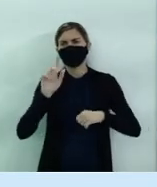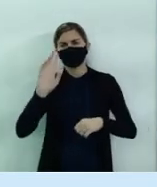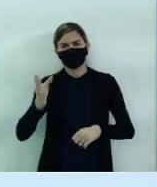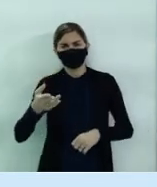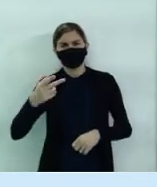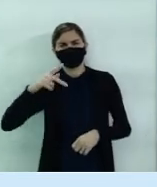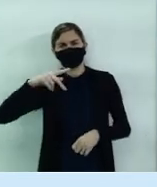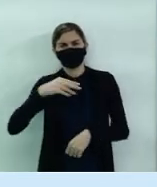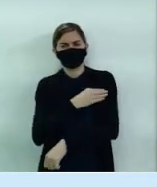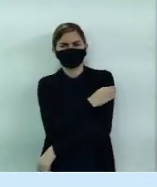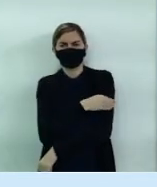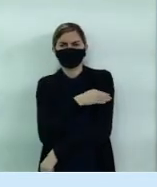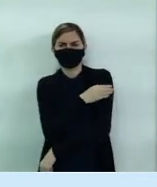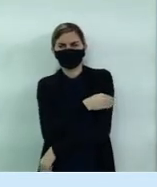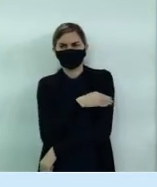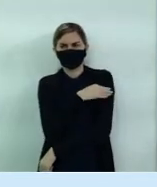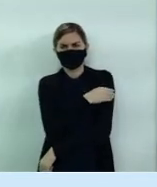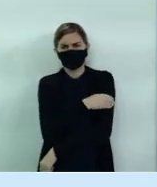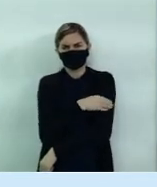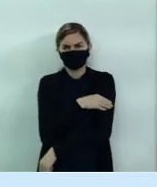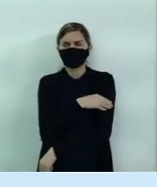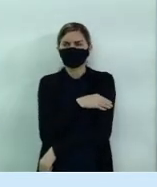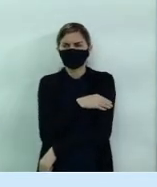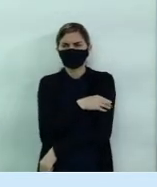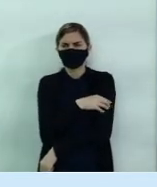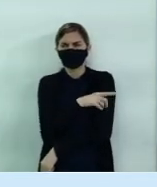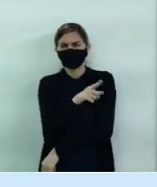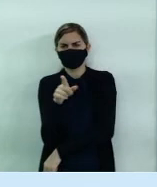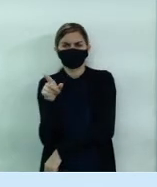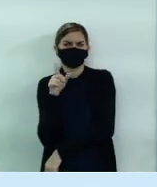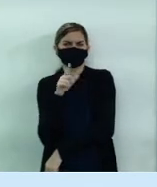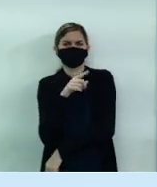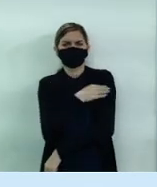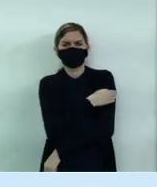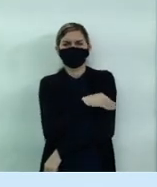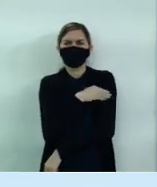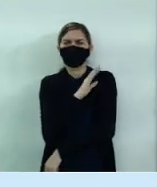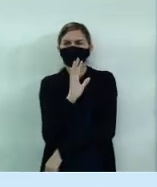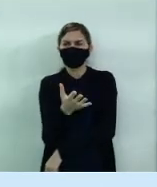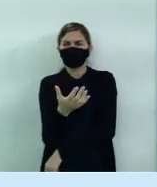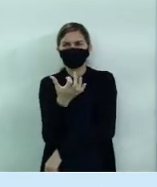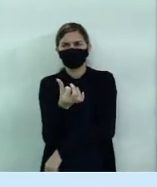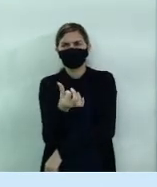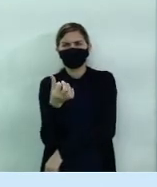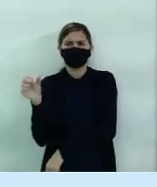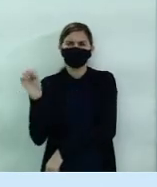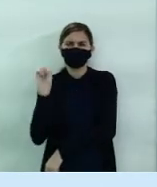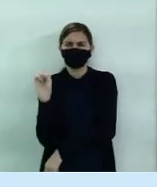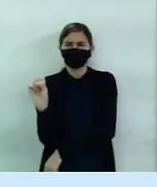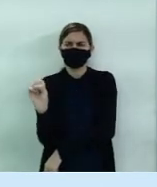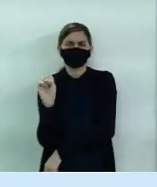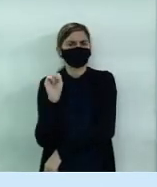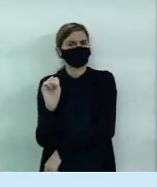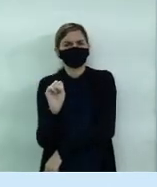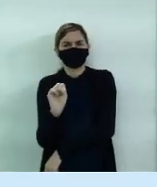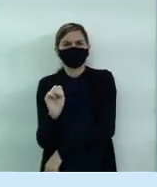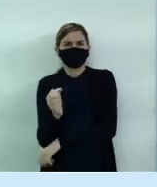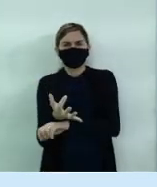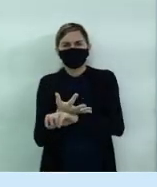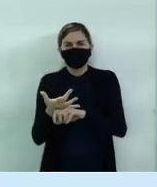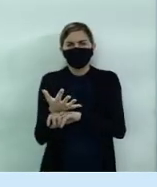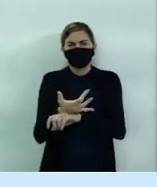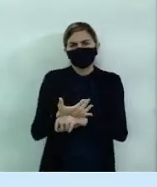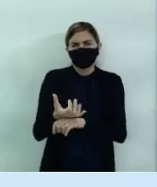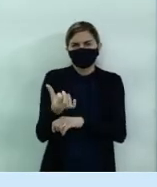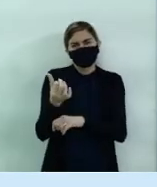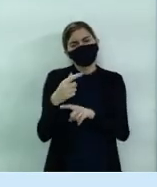o álcool, né? Veja que a cor já vai se transformando, o álcool já é de 6 a 8. Ele pode ser tanto ácido, porque é